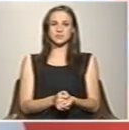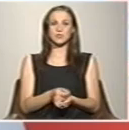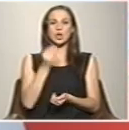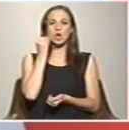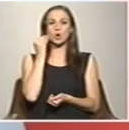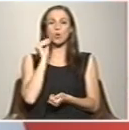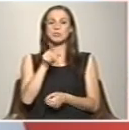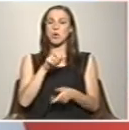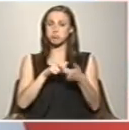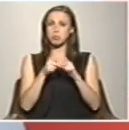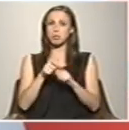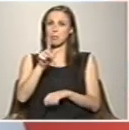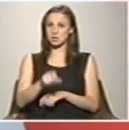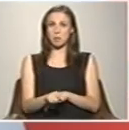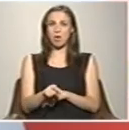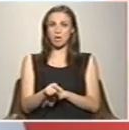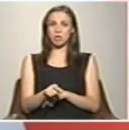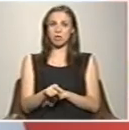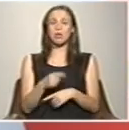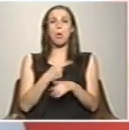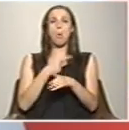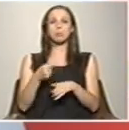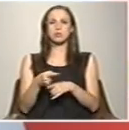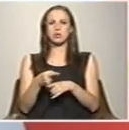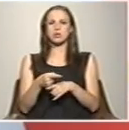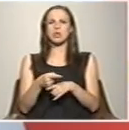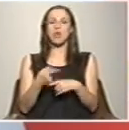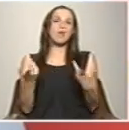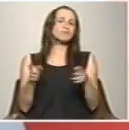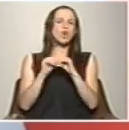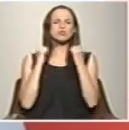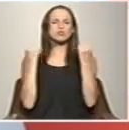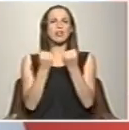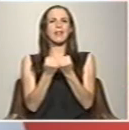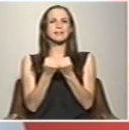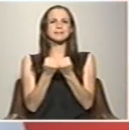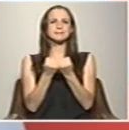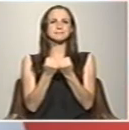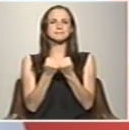também um obstáculo depois a caminharmos para uma sociedade que seja mais